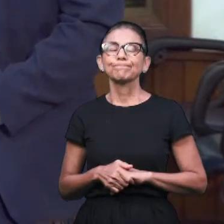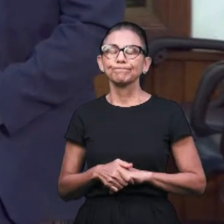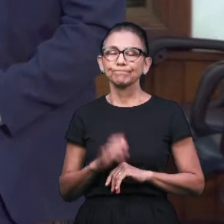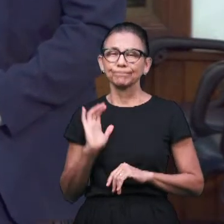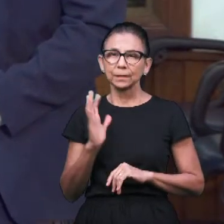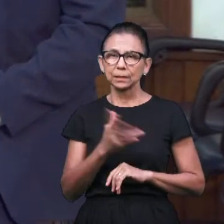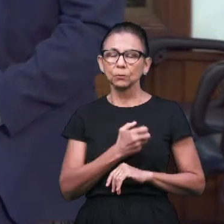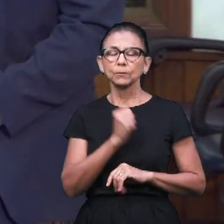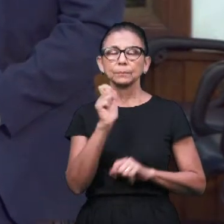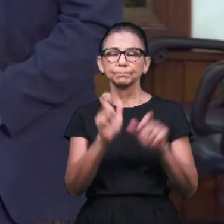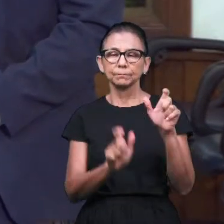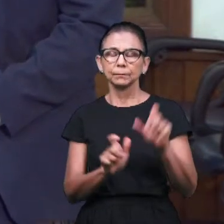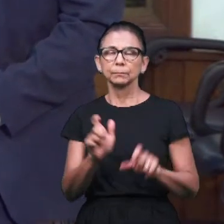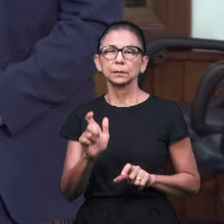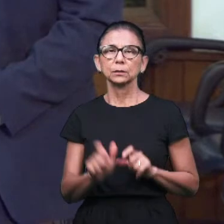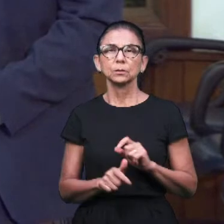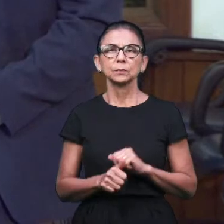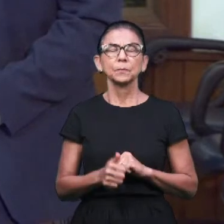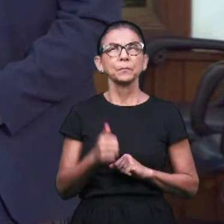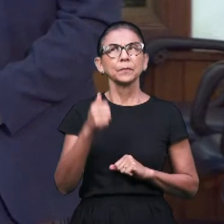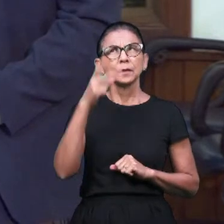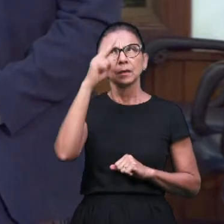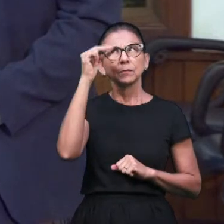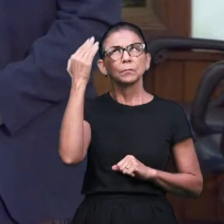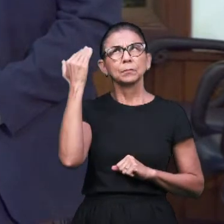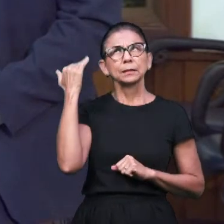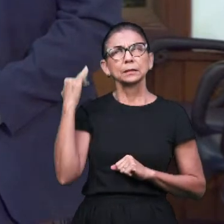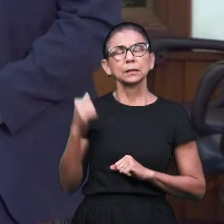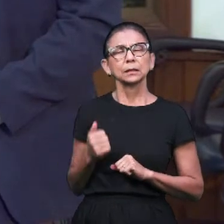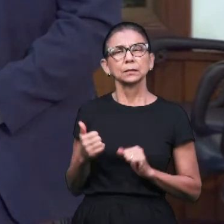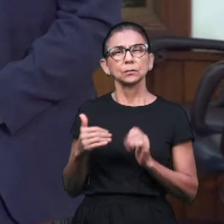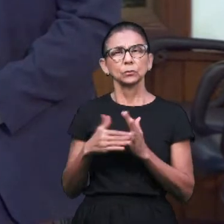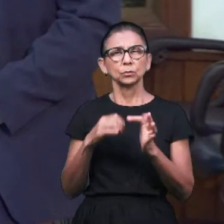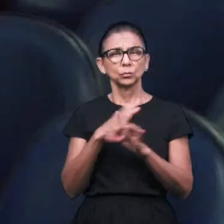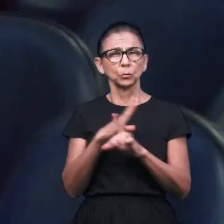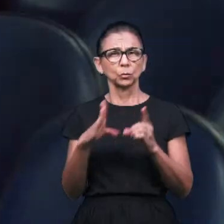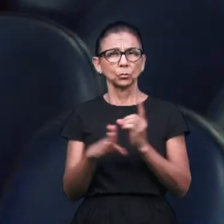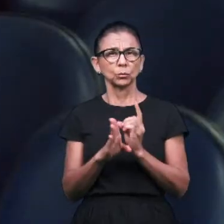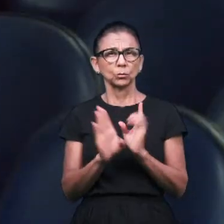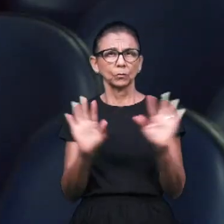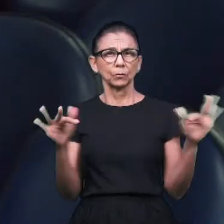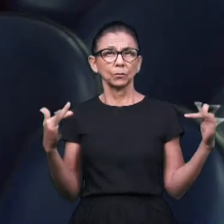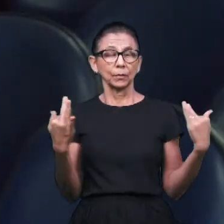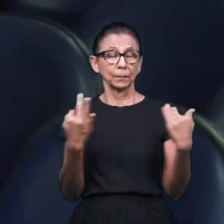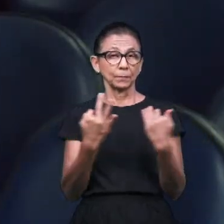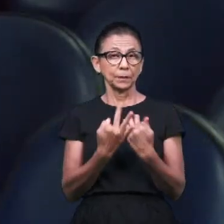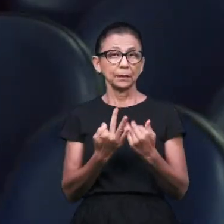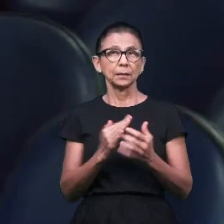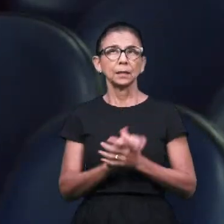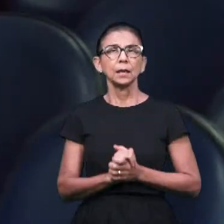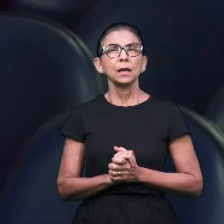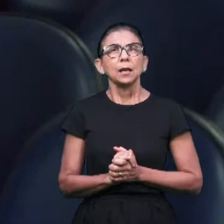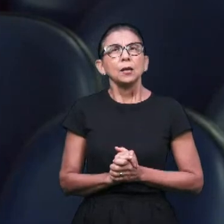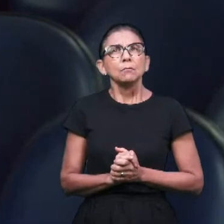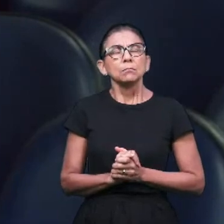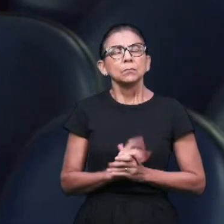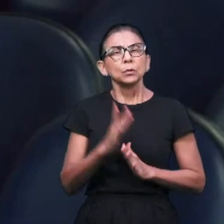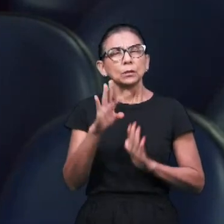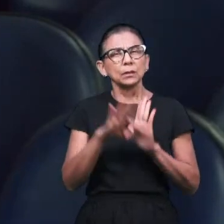último culto da família que eu fiz aqui, eu trouxe uma palavra sobre o carcereiro, né? O carcereiro